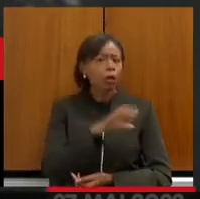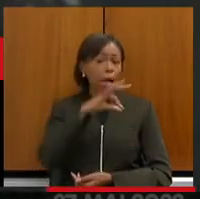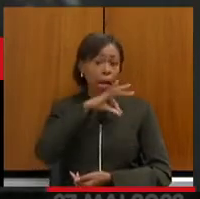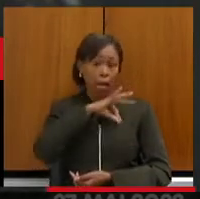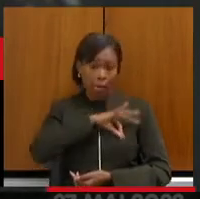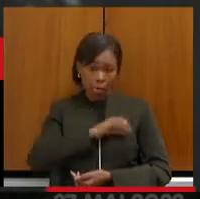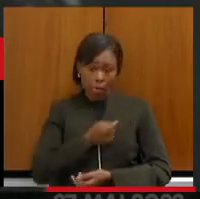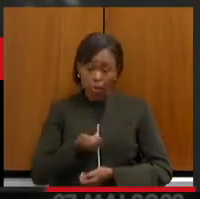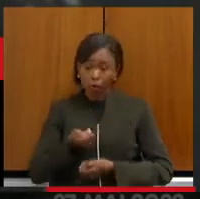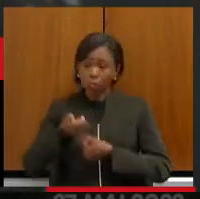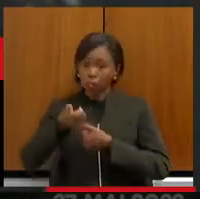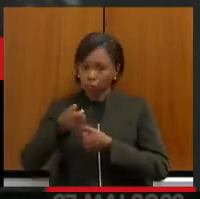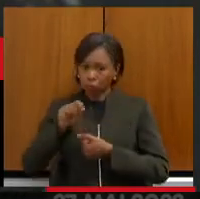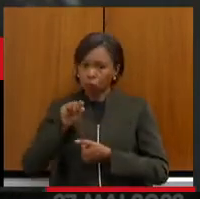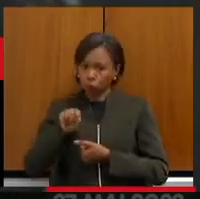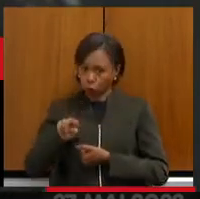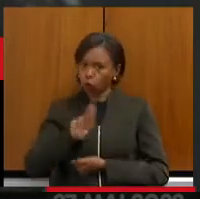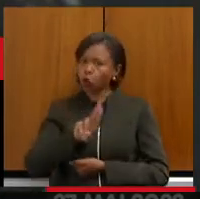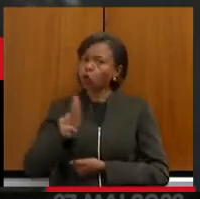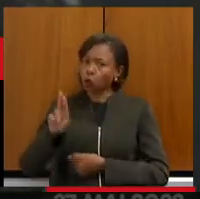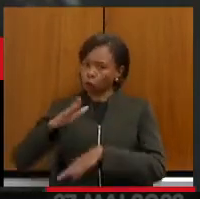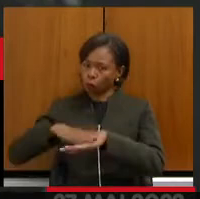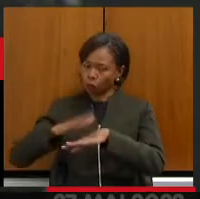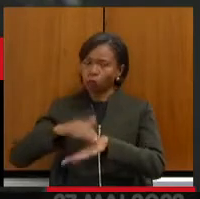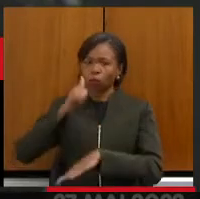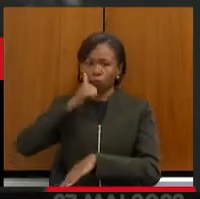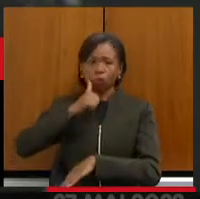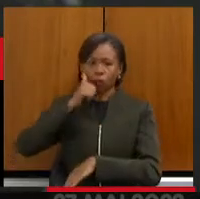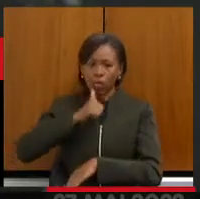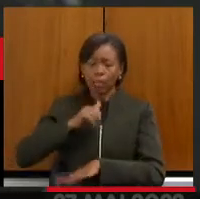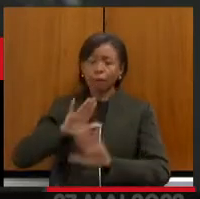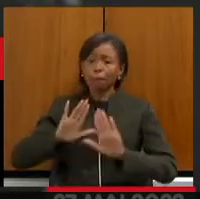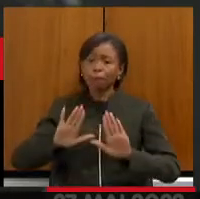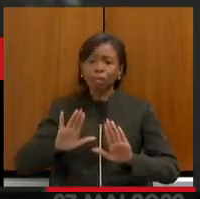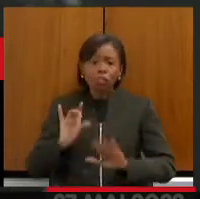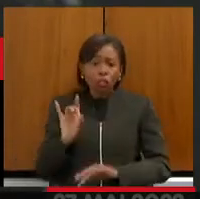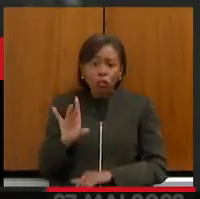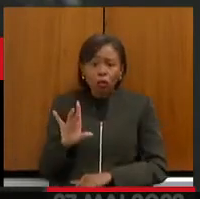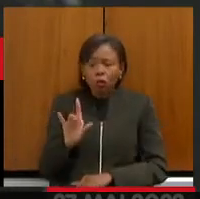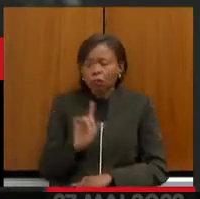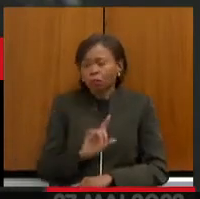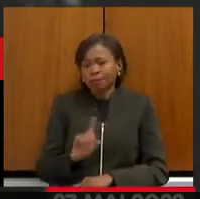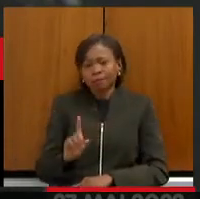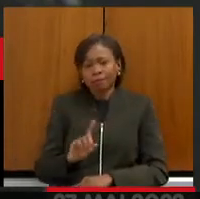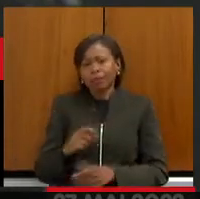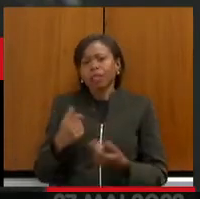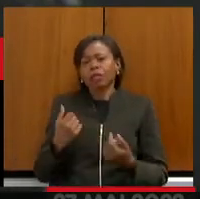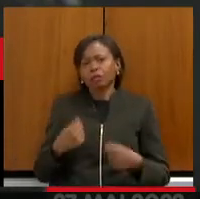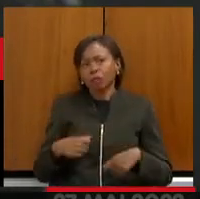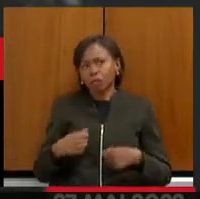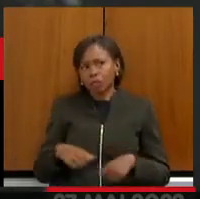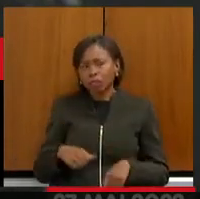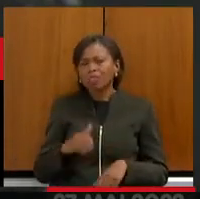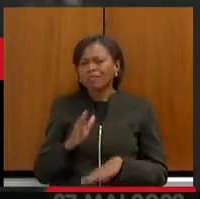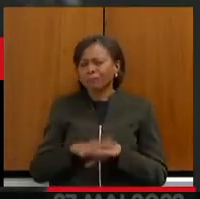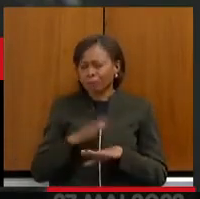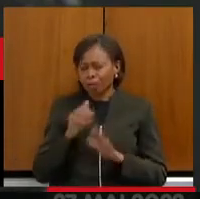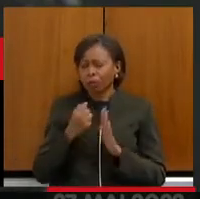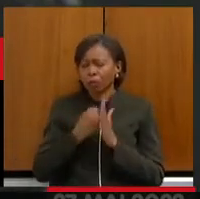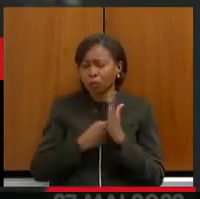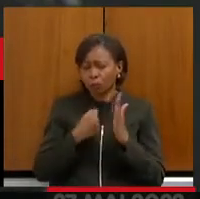auxílio fosse no nome das mulheres atingidas também mas não basta só isso né a gente tem muita luta aí pela frente